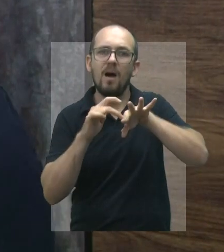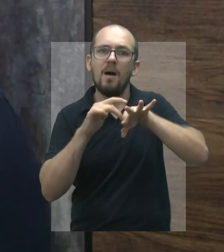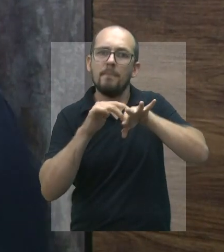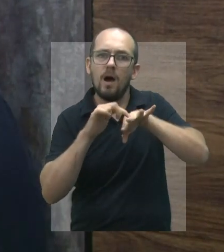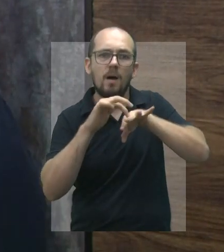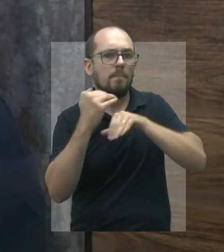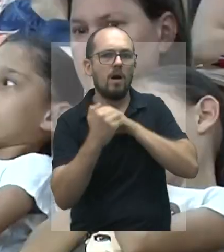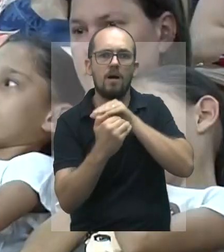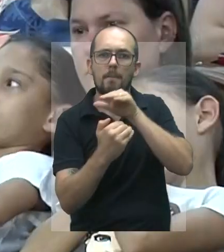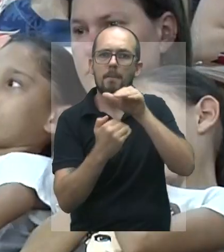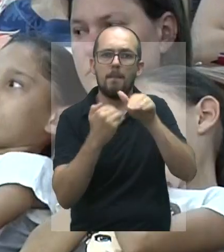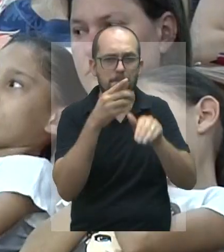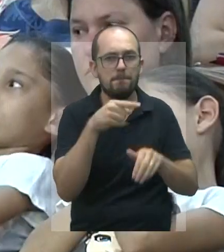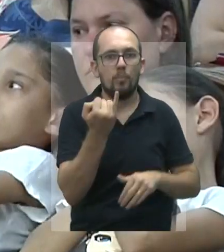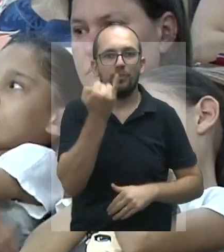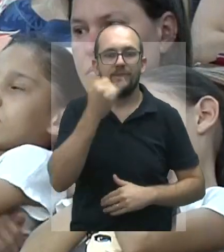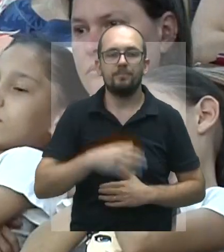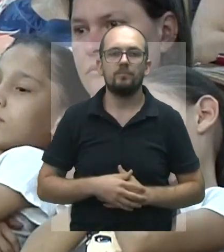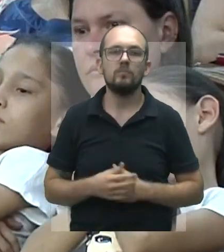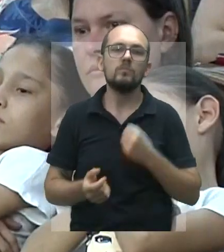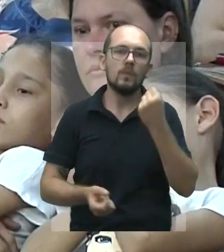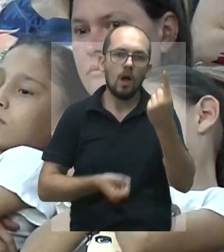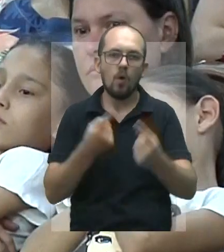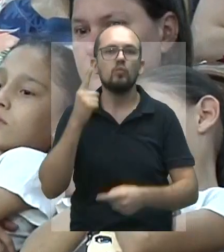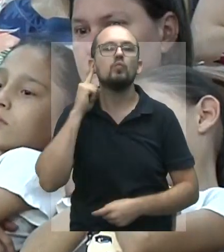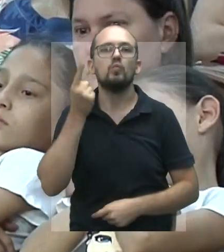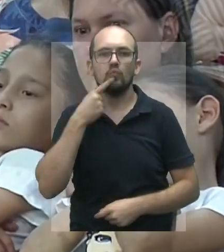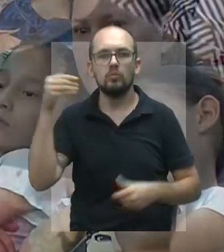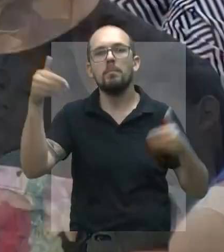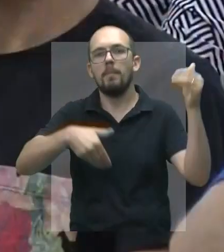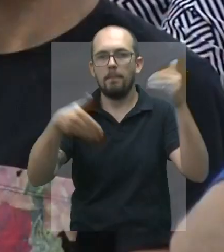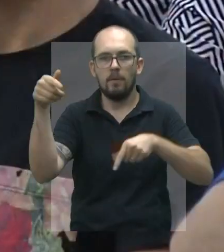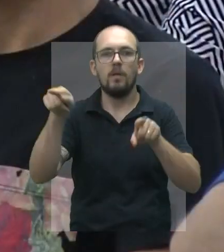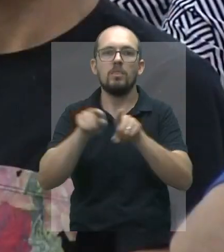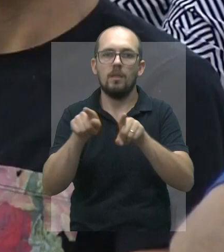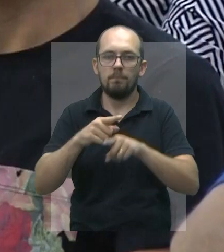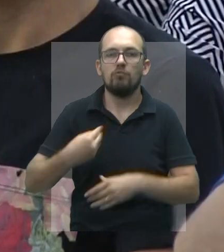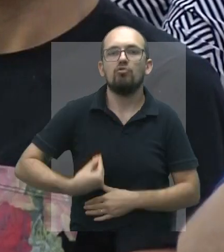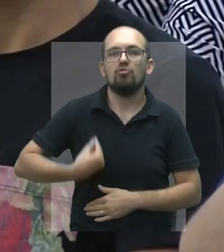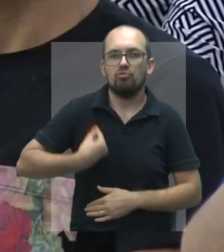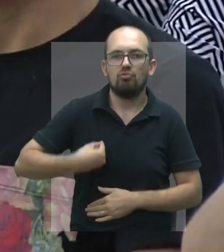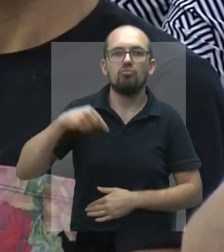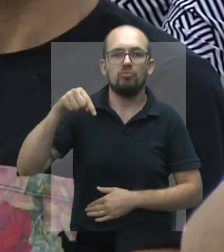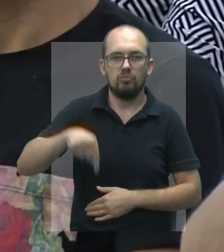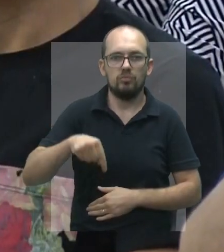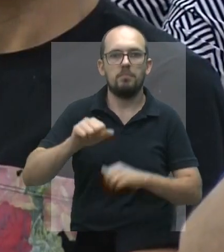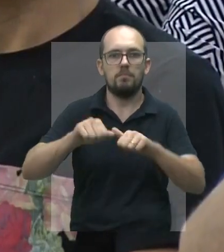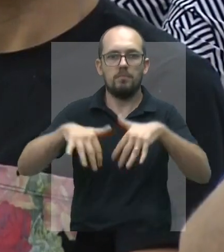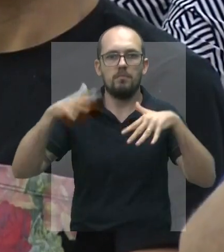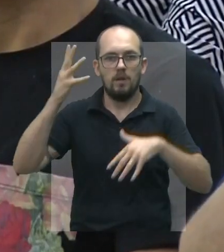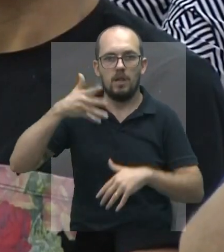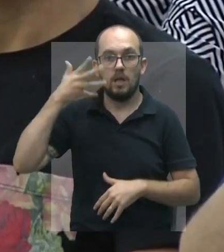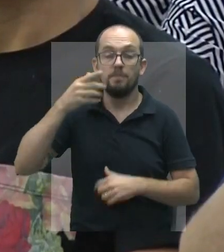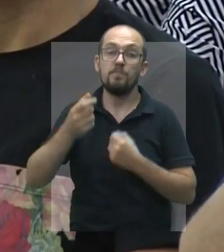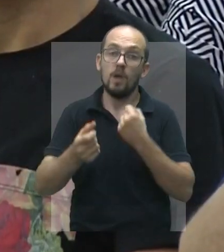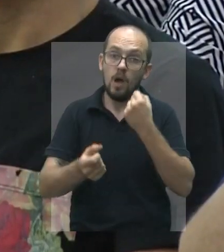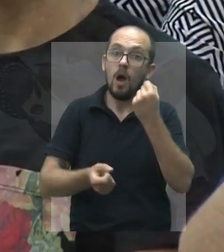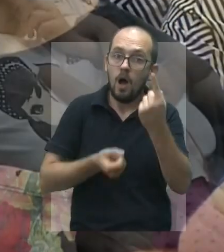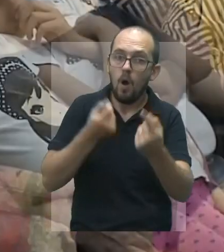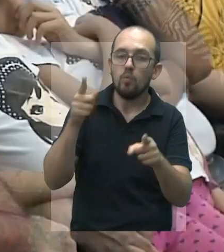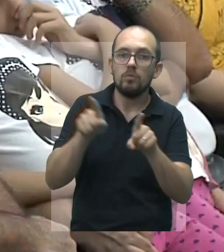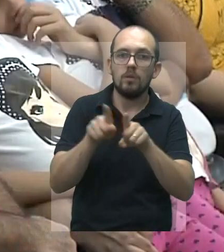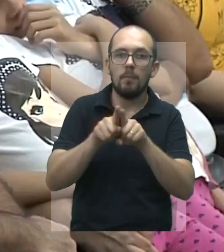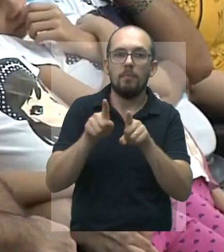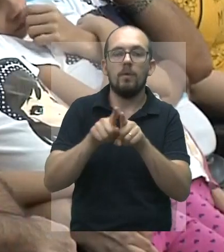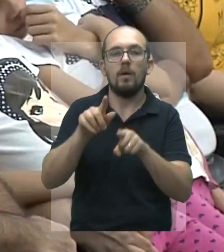já é significativo. Integrantes da comunidade surda também marcaram presença no evento. Alguns, inclusive,